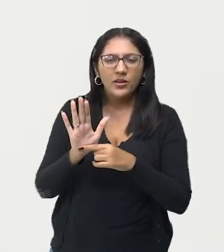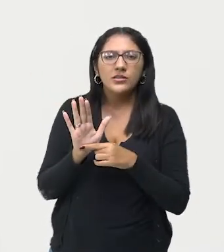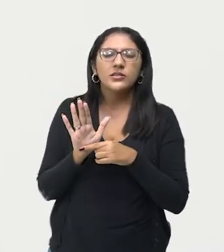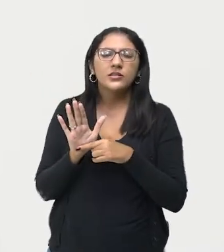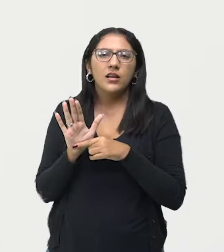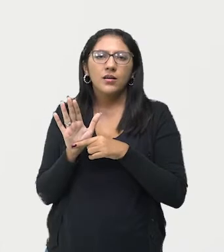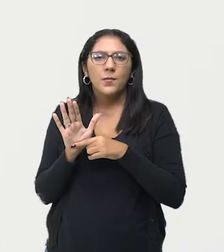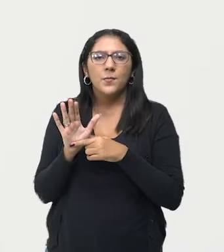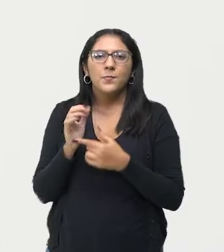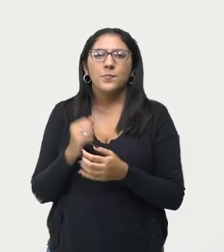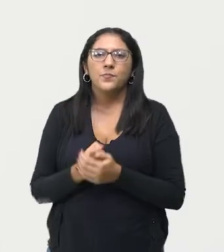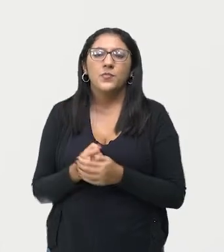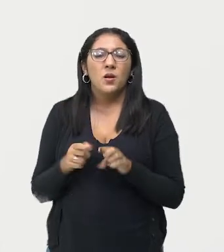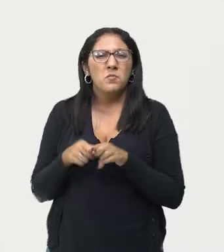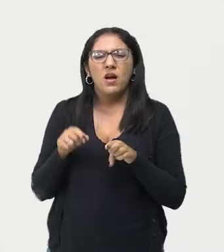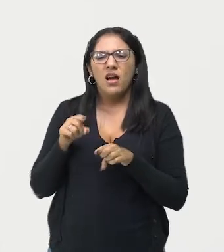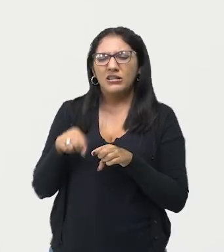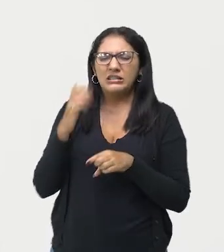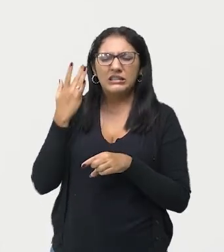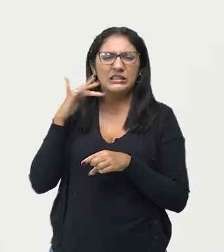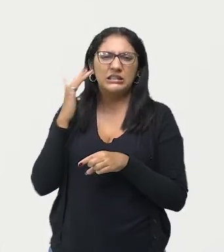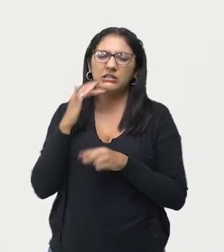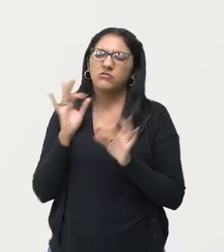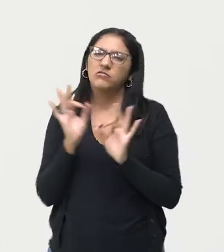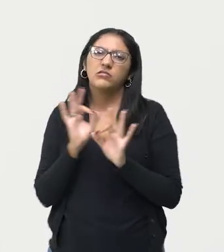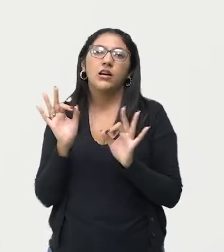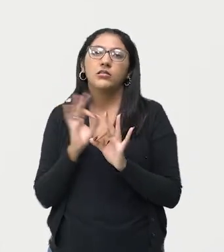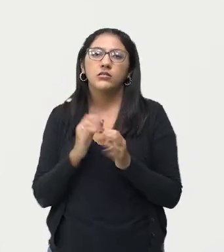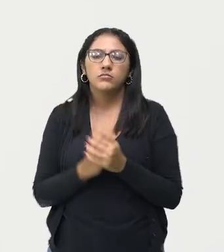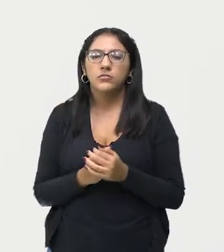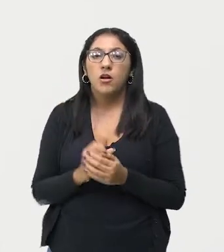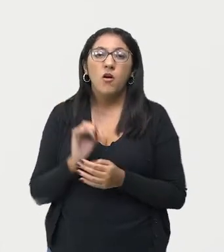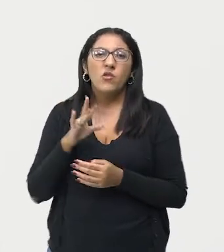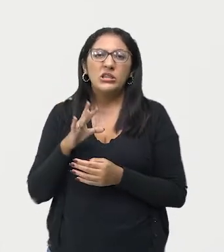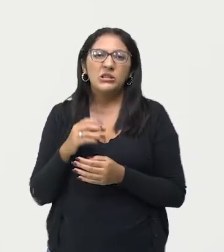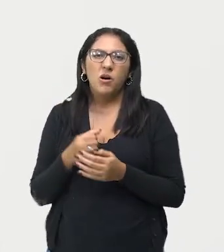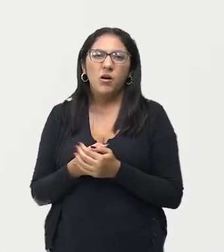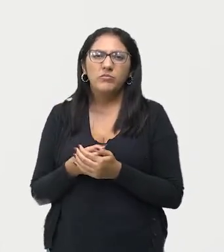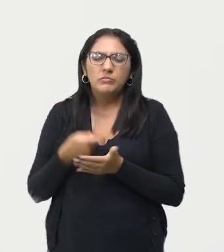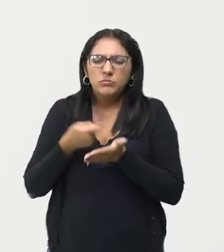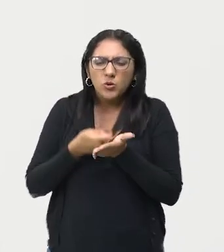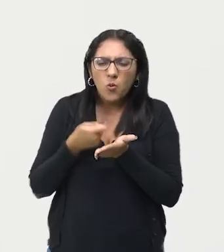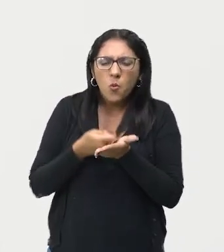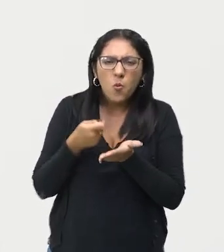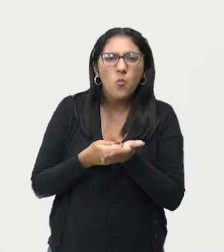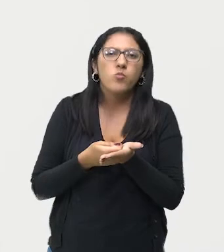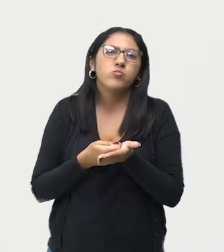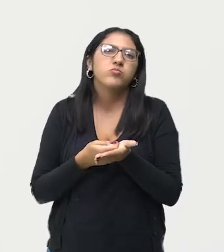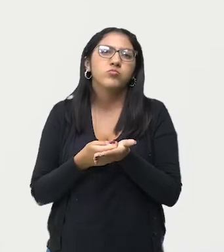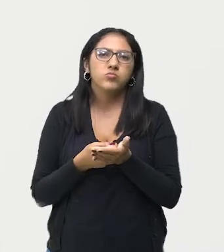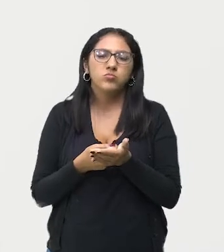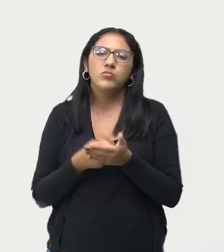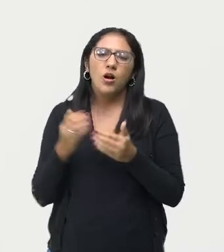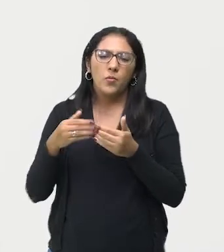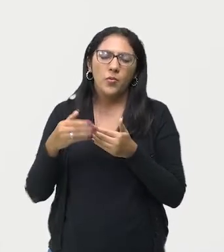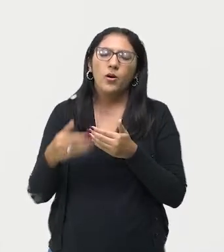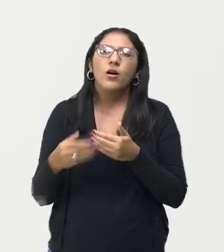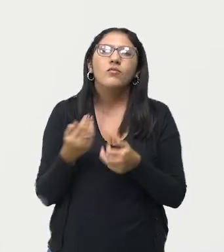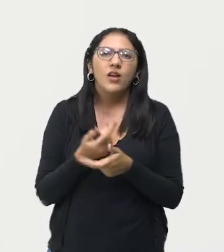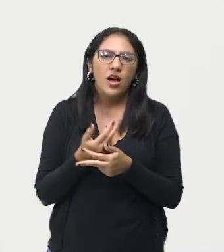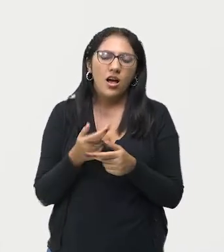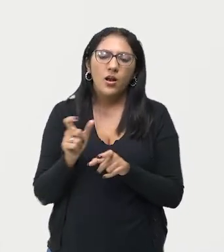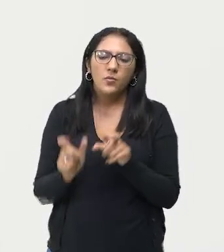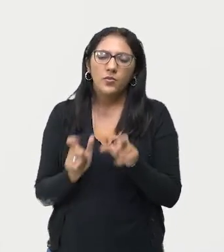emotivo, mas isso não foi nada de natural. Na verdade, isso foi uma forçação, eles fizeram porque quiseram e assim por diante.